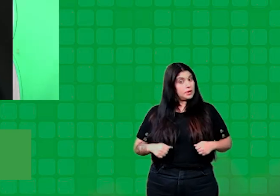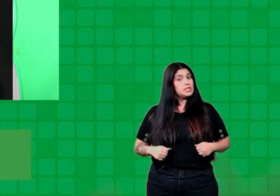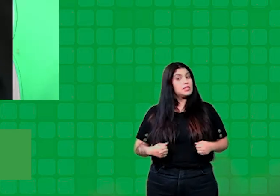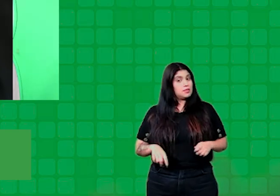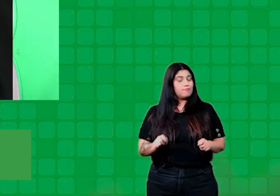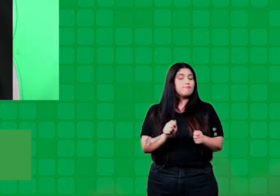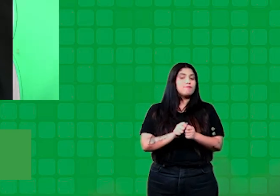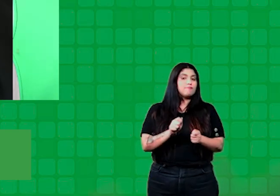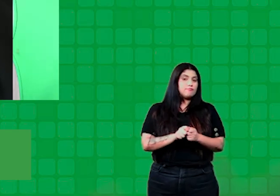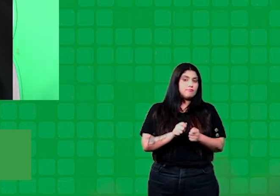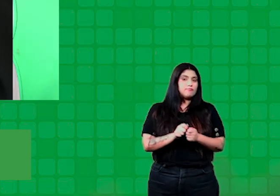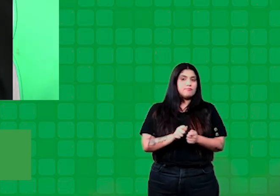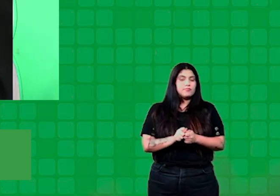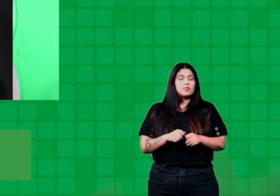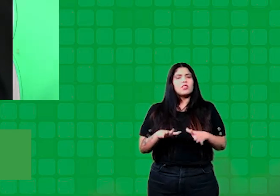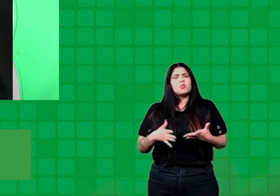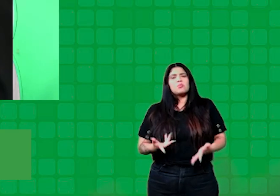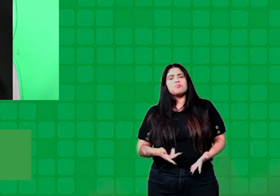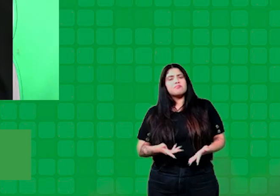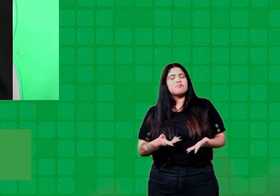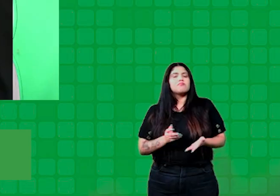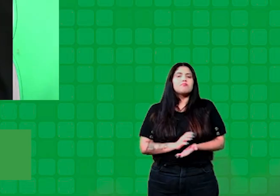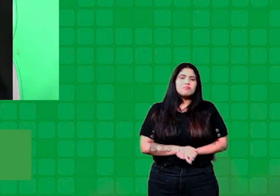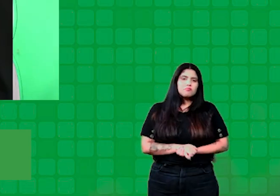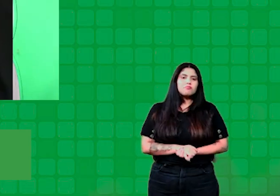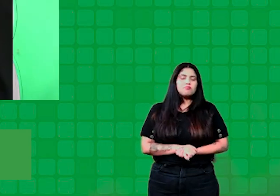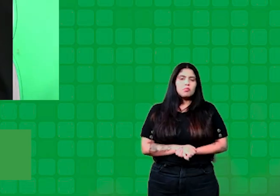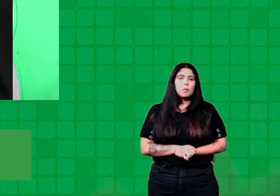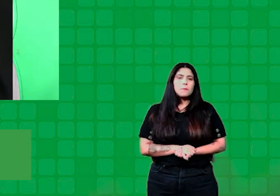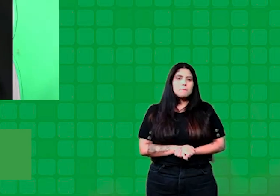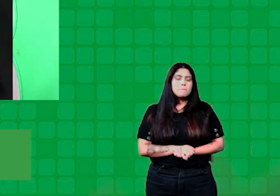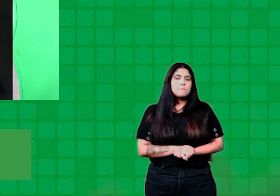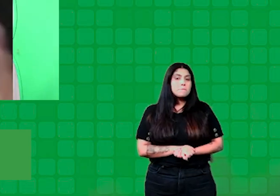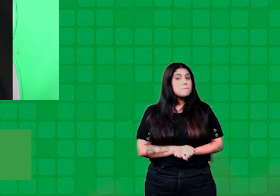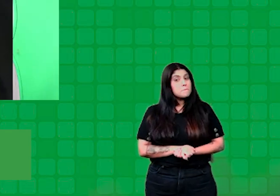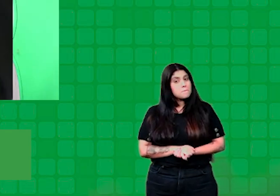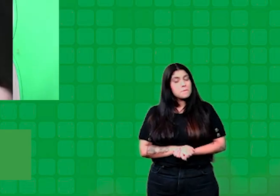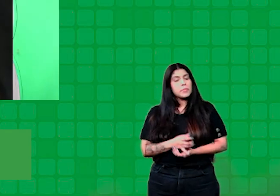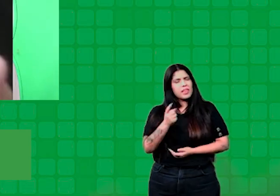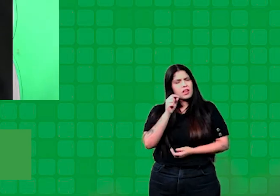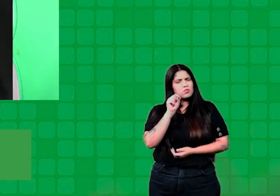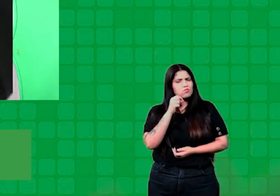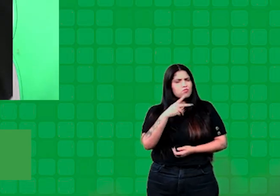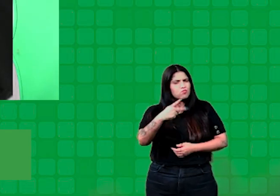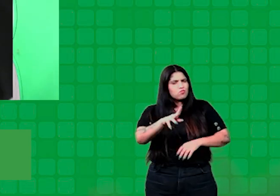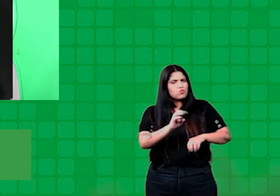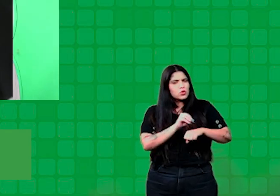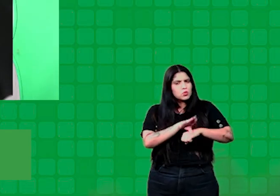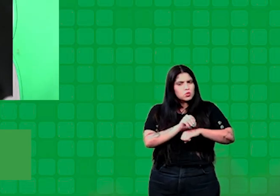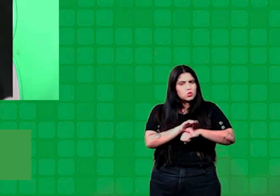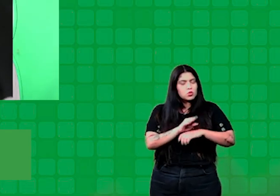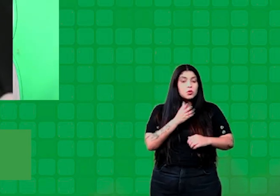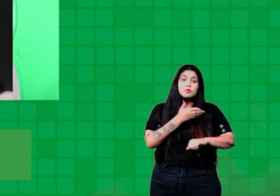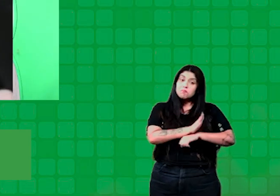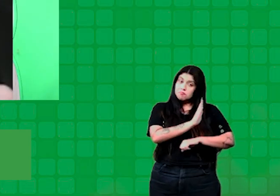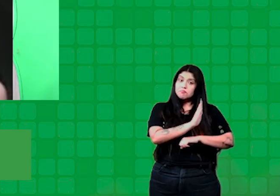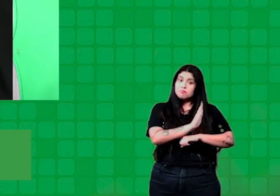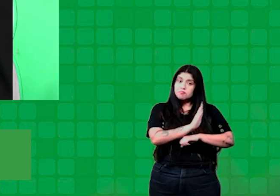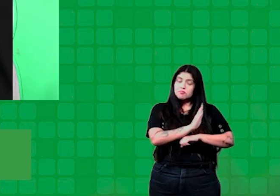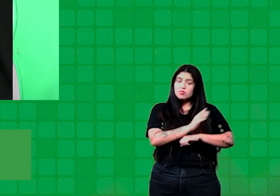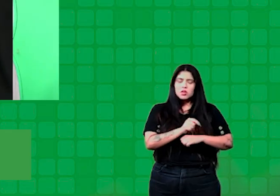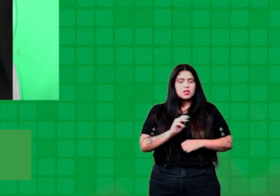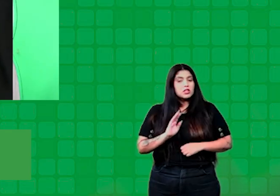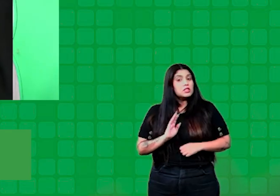realizadas. Então, por enquanto, por enquanto não, né? No caso, a sua sugestão aqui é de aprovação, né?